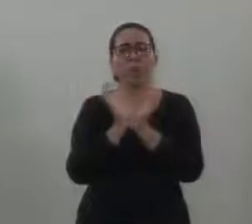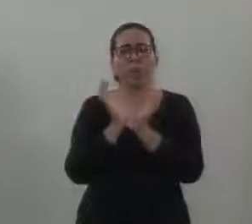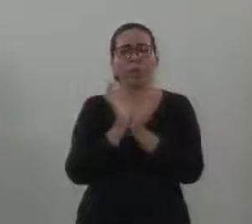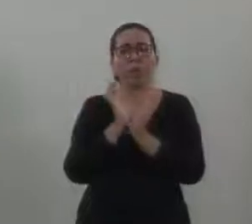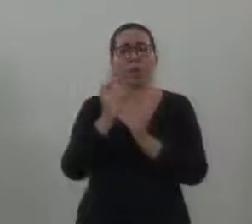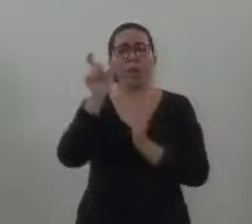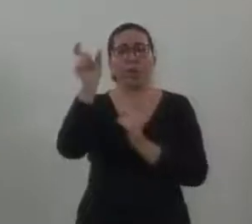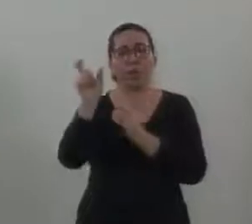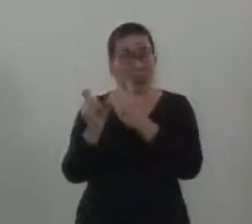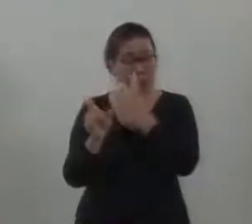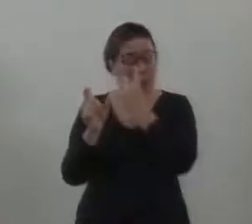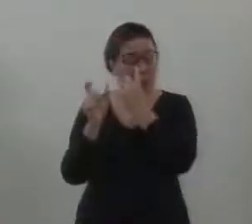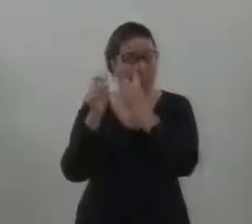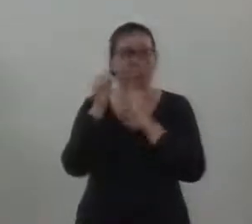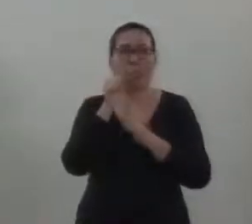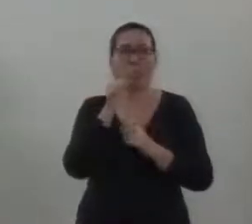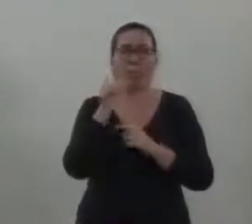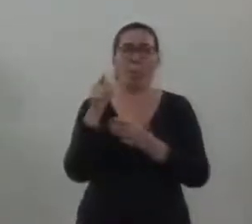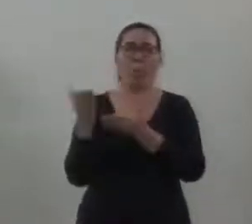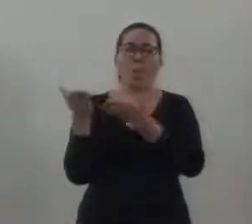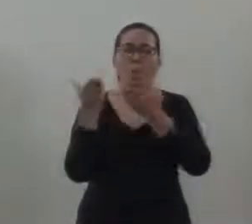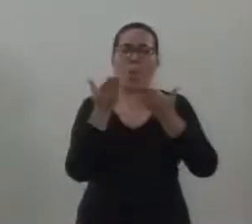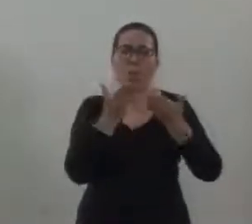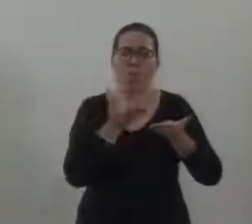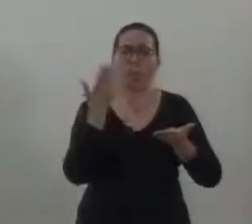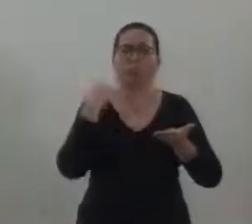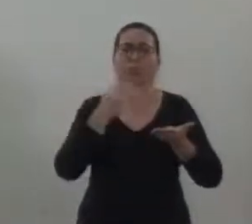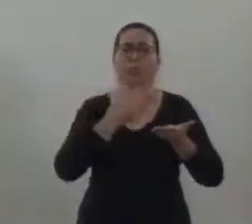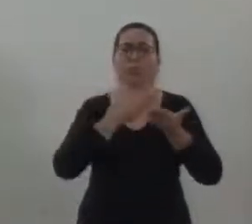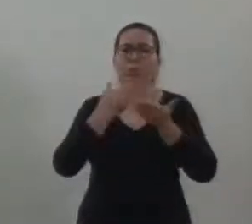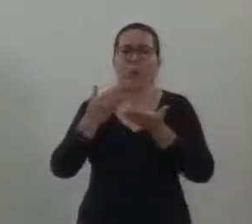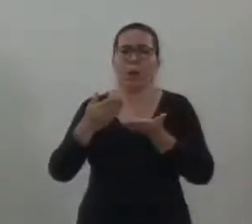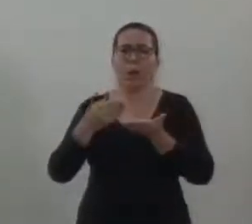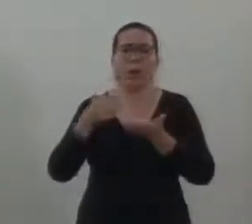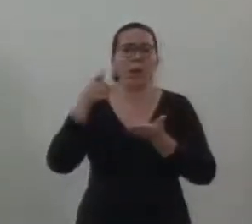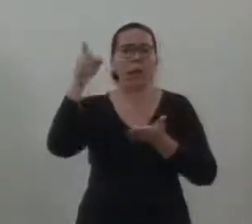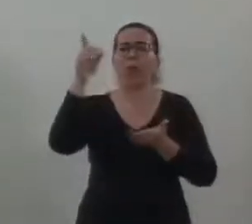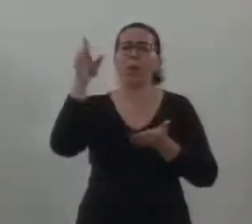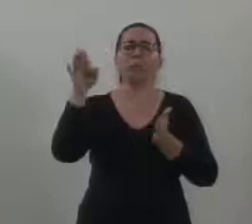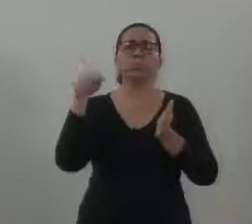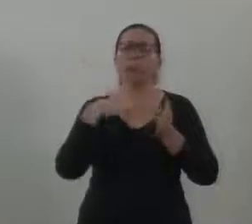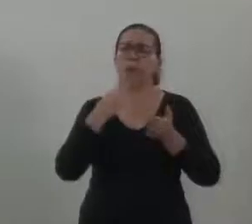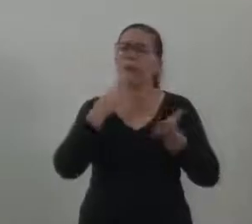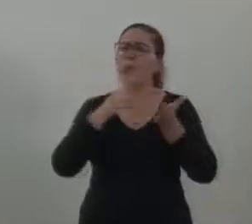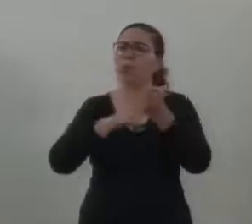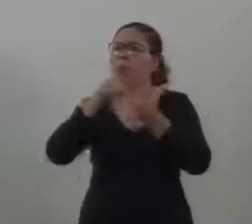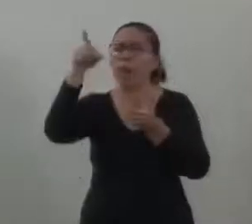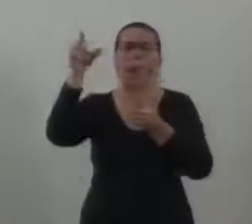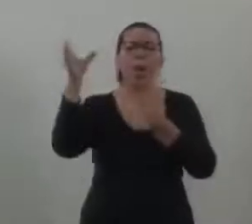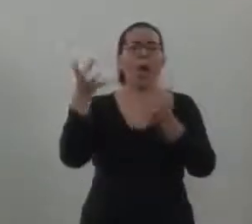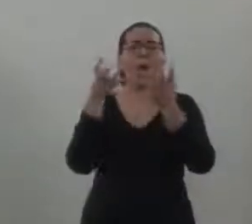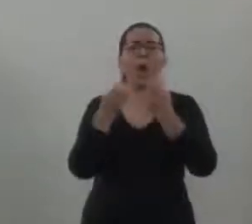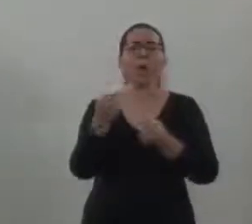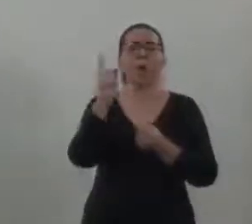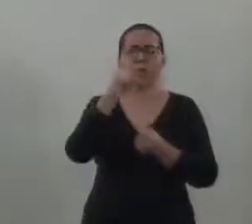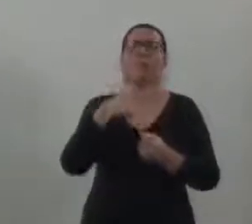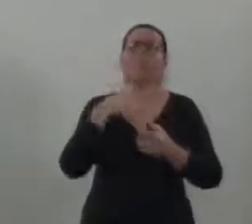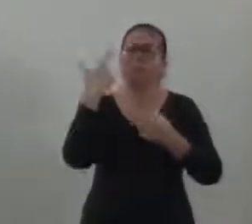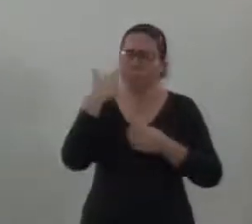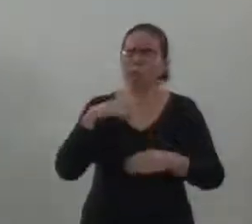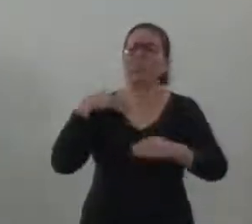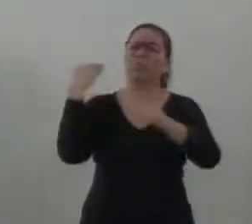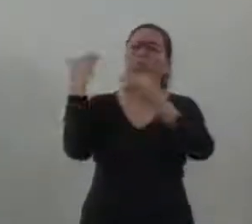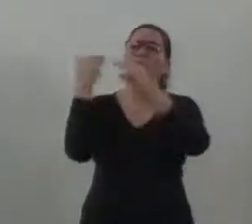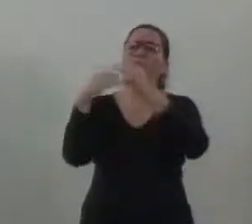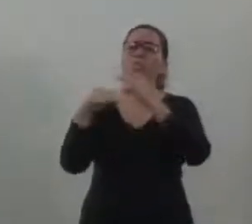da Mulher, porque o convite que nós enviamos não chegaram até elas. Então, hoje eu já pedi para que fosse reenviado esse convite,